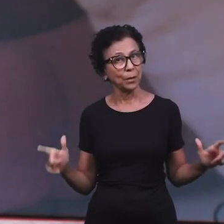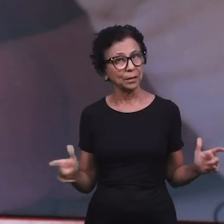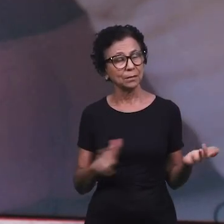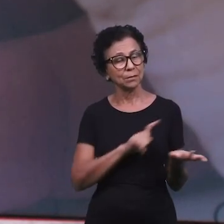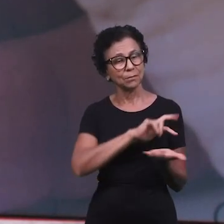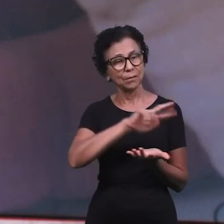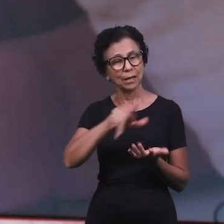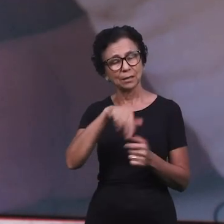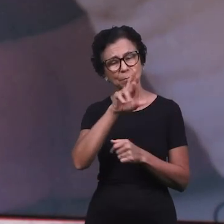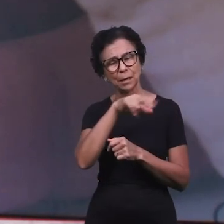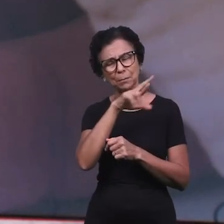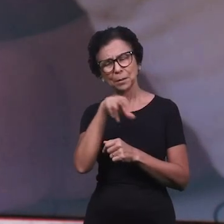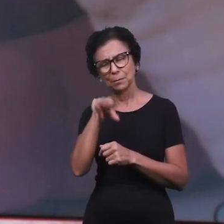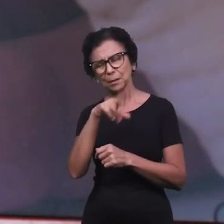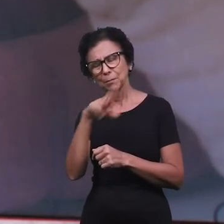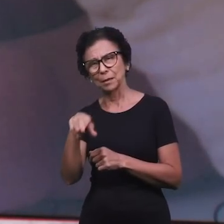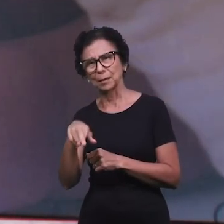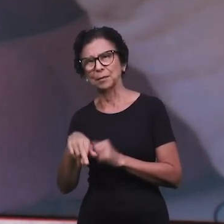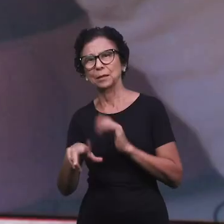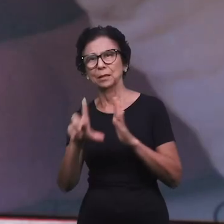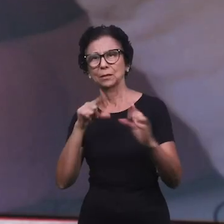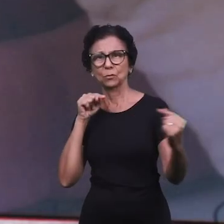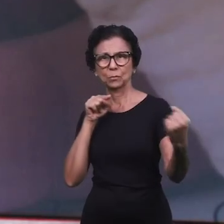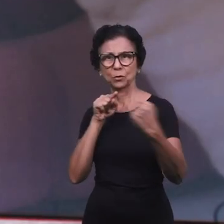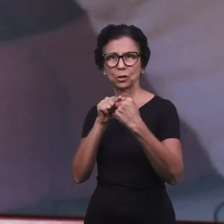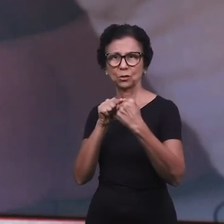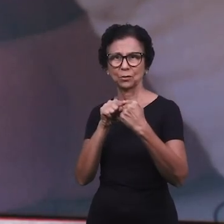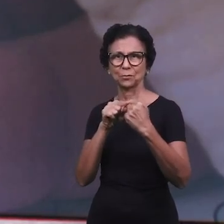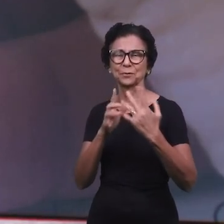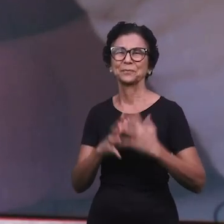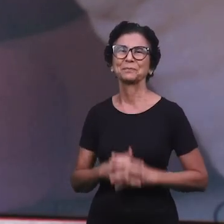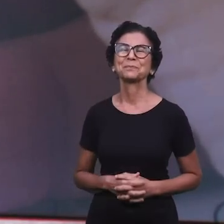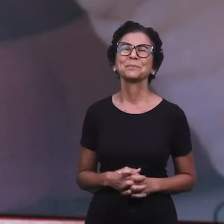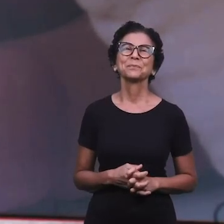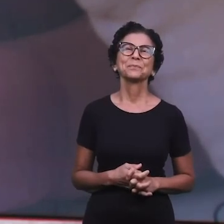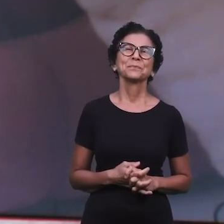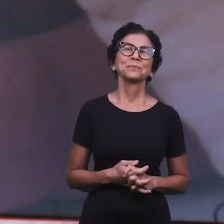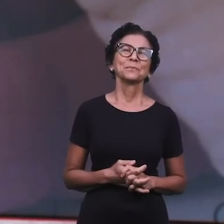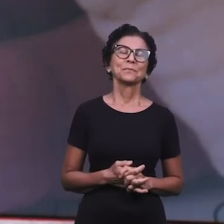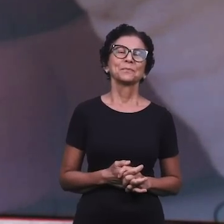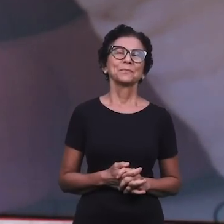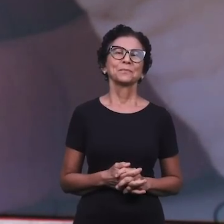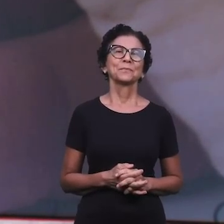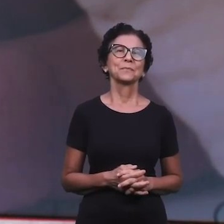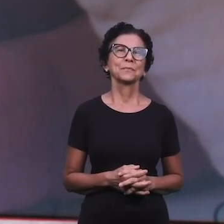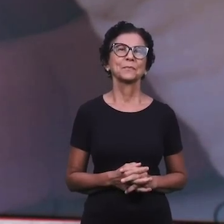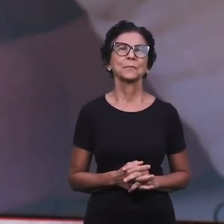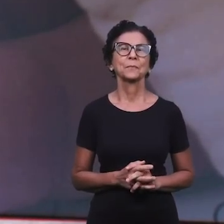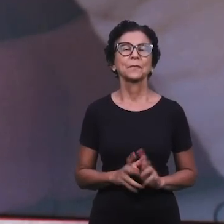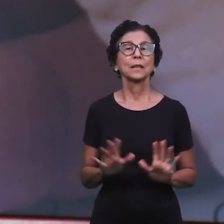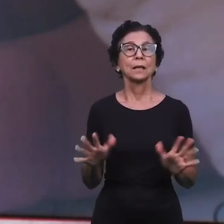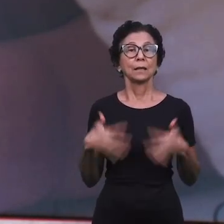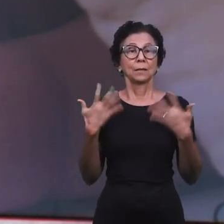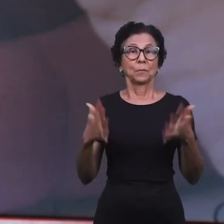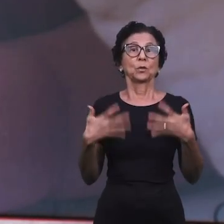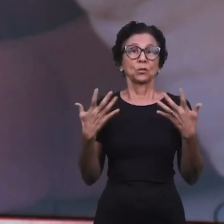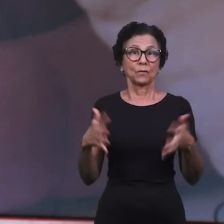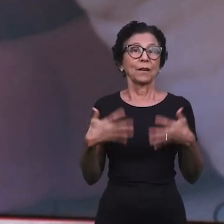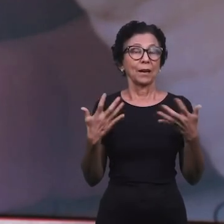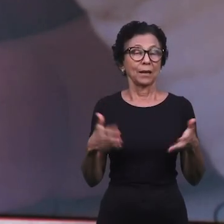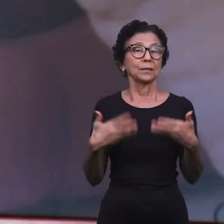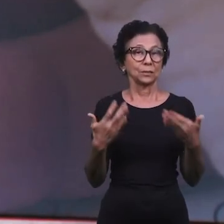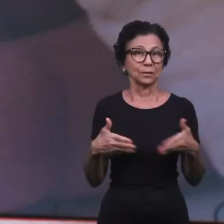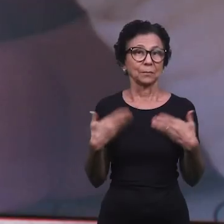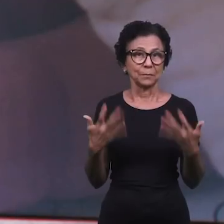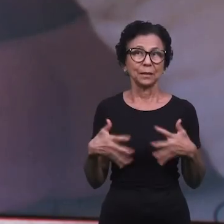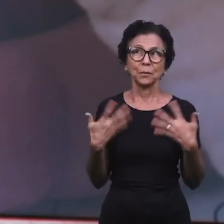por várias reprovações antes de atingir o objetivo final, tá? Então, para se manter motivado também,